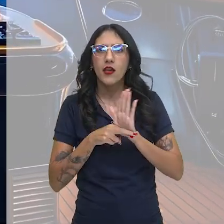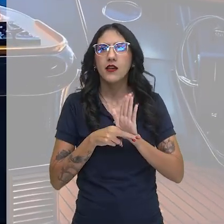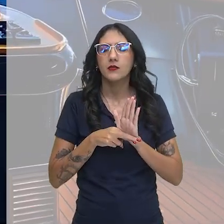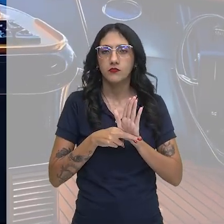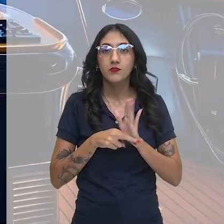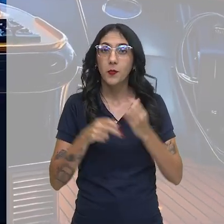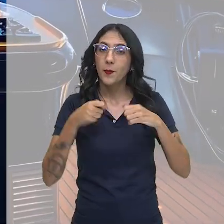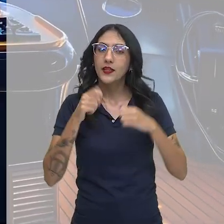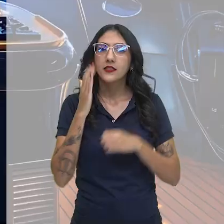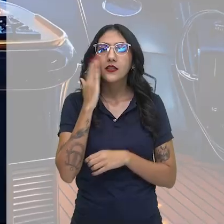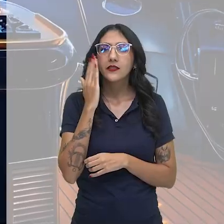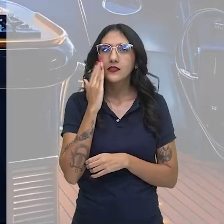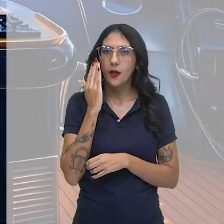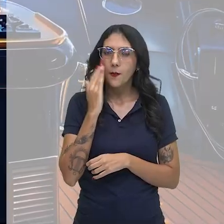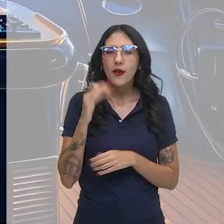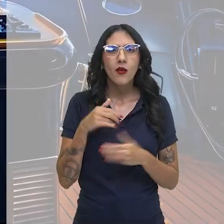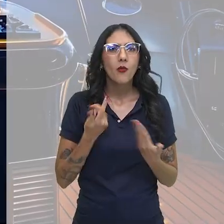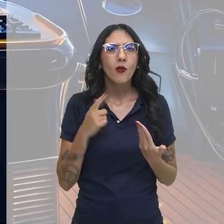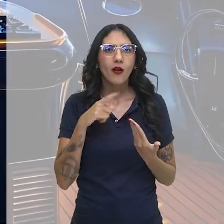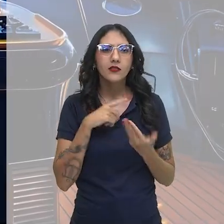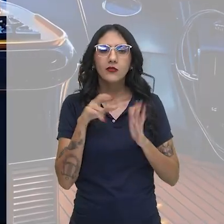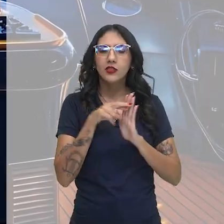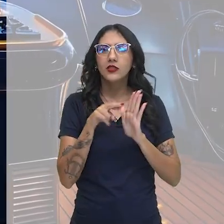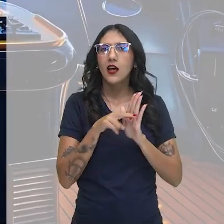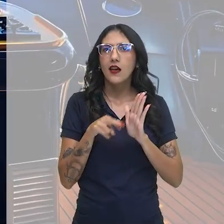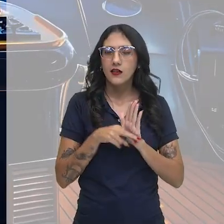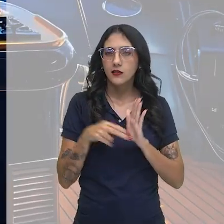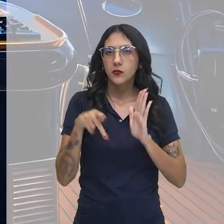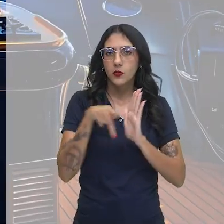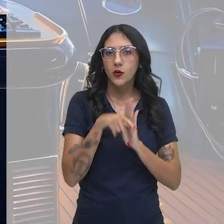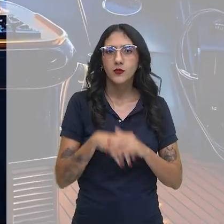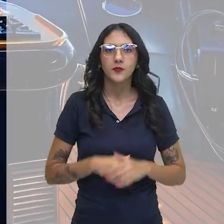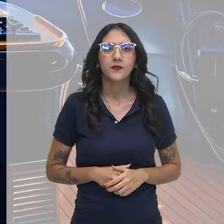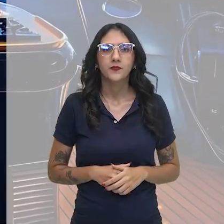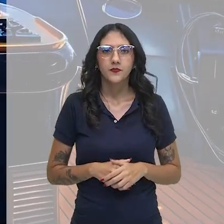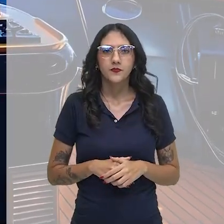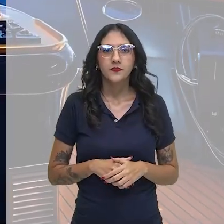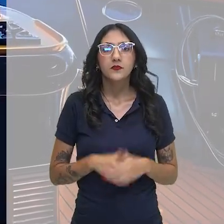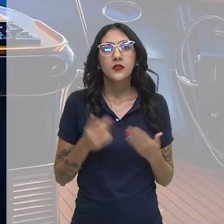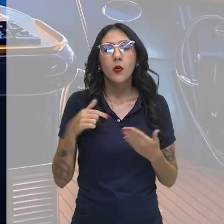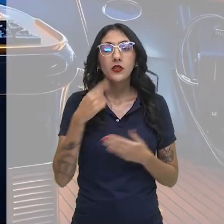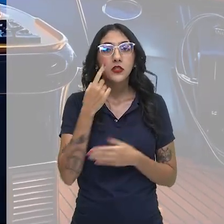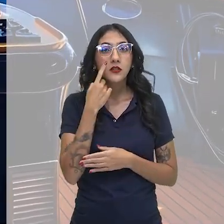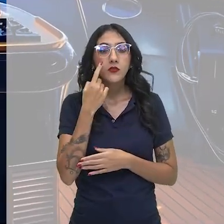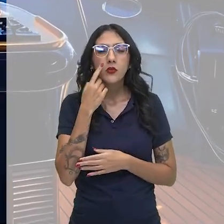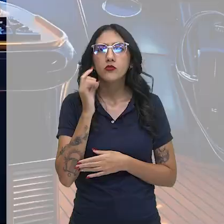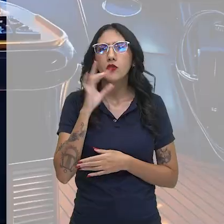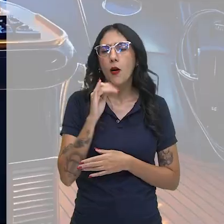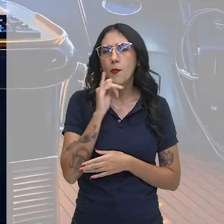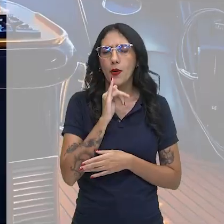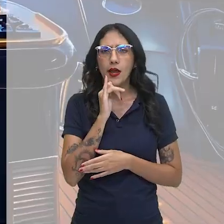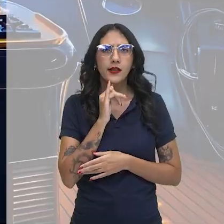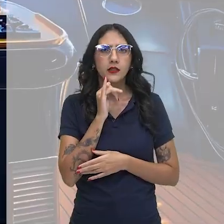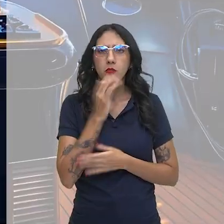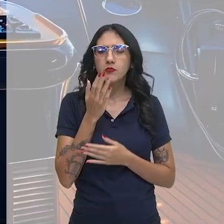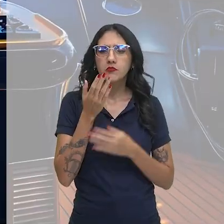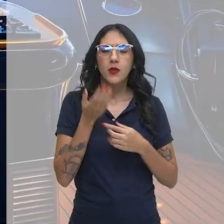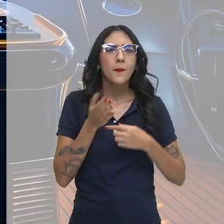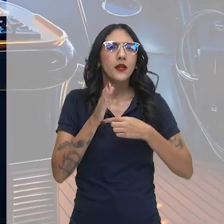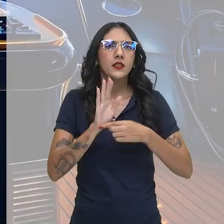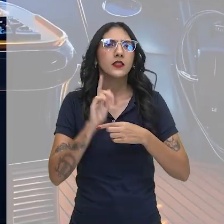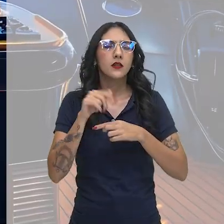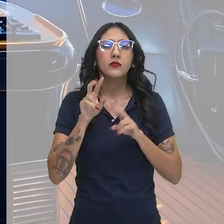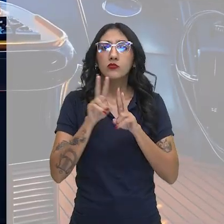preciso saber as técnicas do arredondamento. Então, nós só falamos por alto o que poderia acontecer com